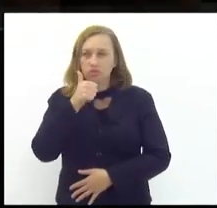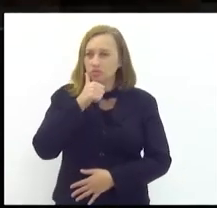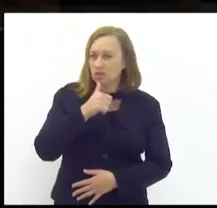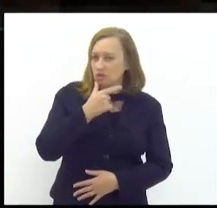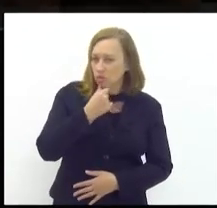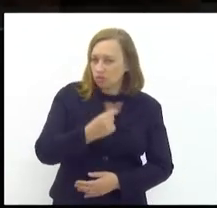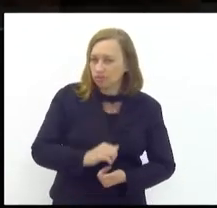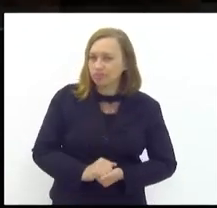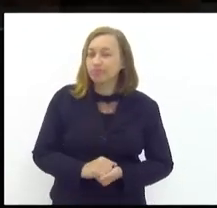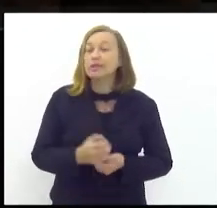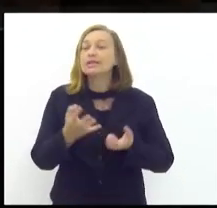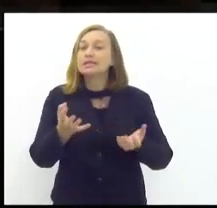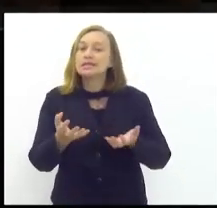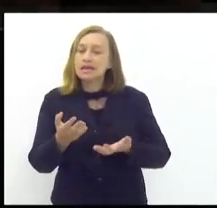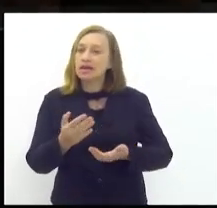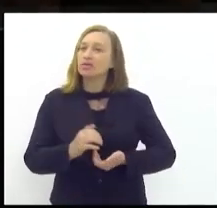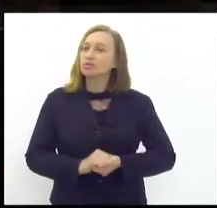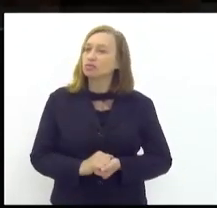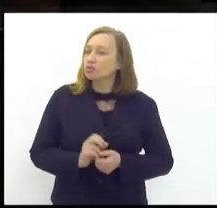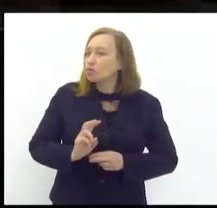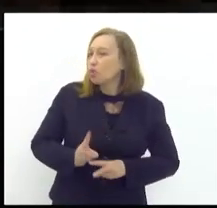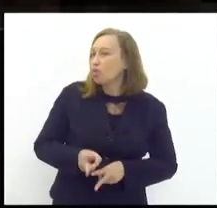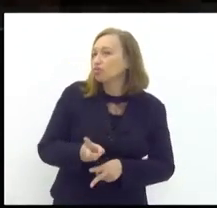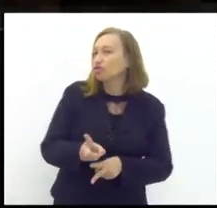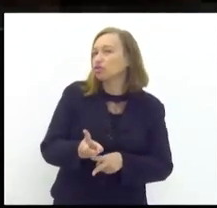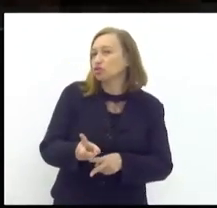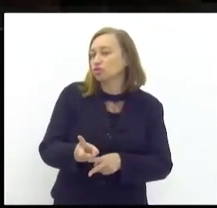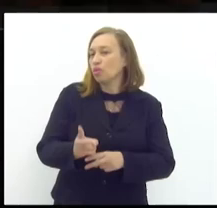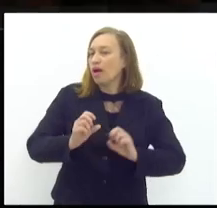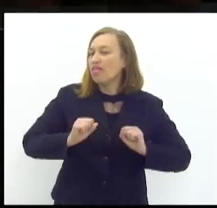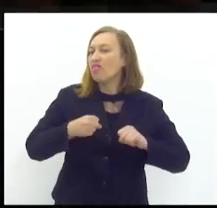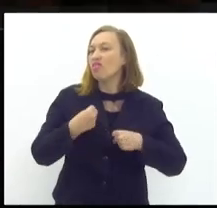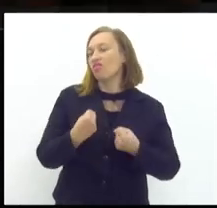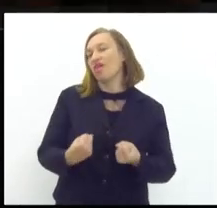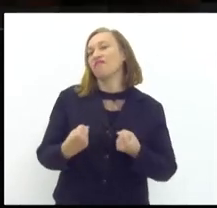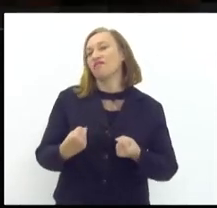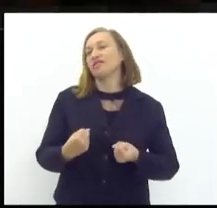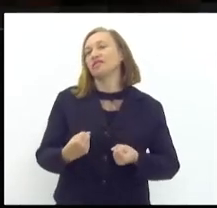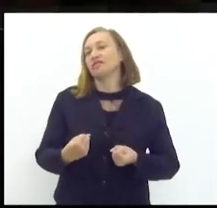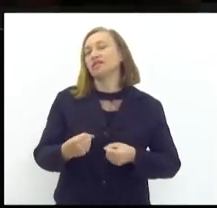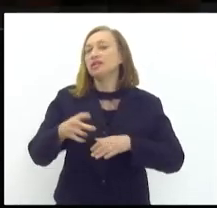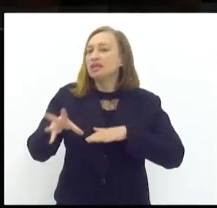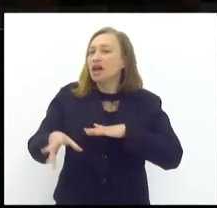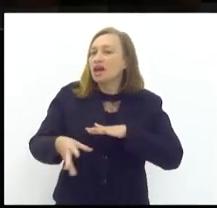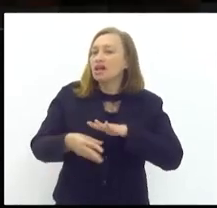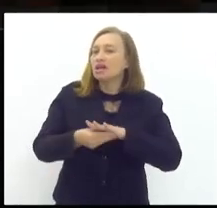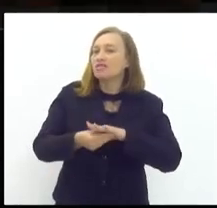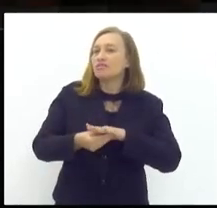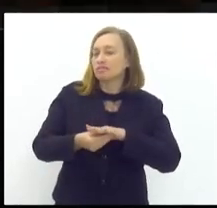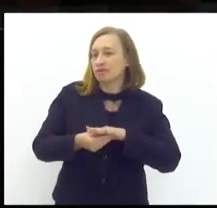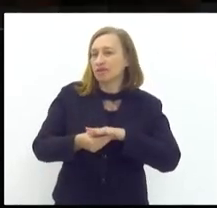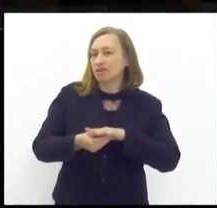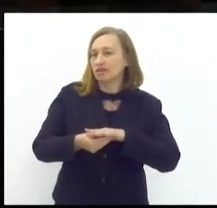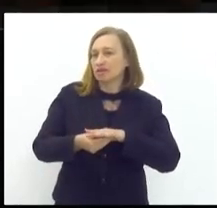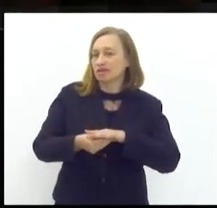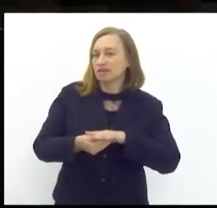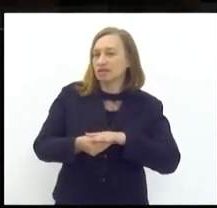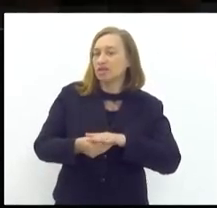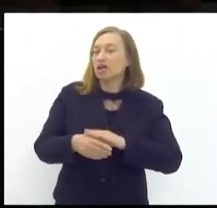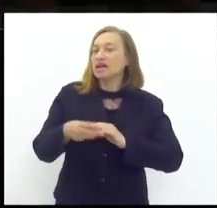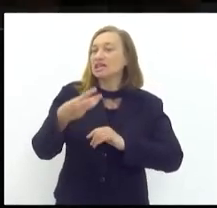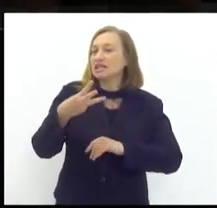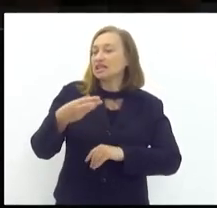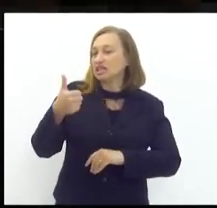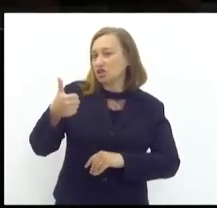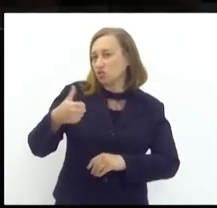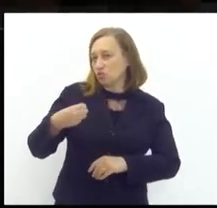quero sustentar a defesa da emenda aditiva número 31